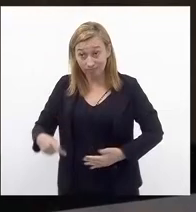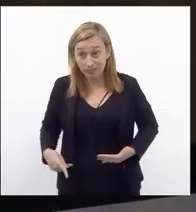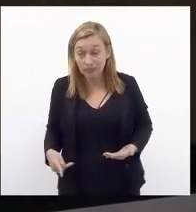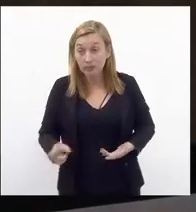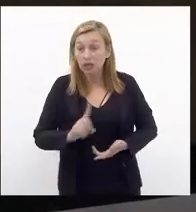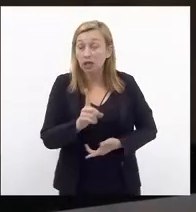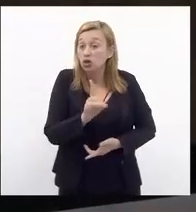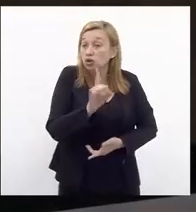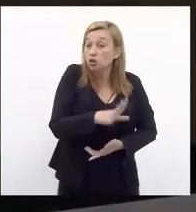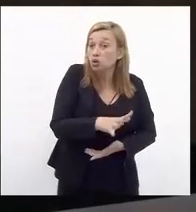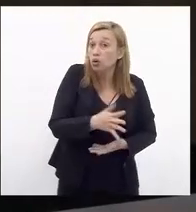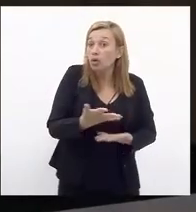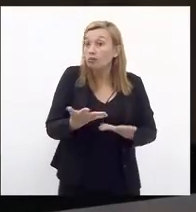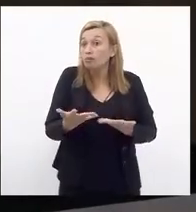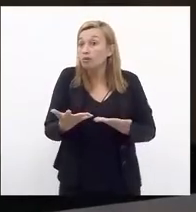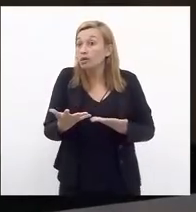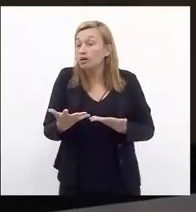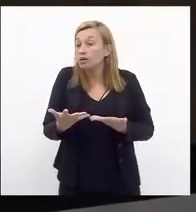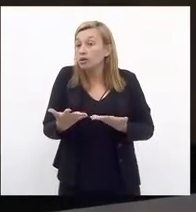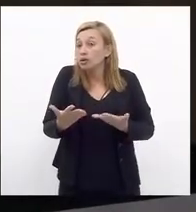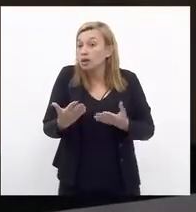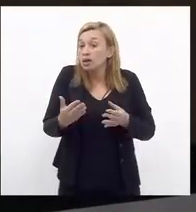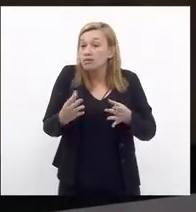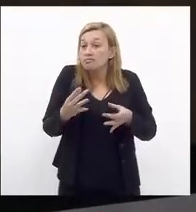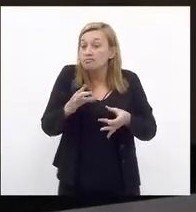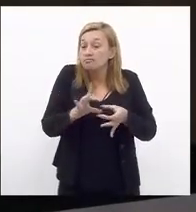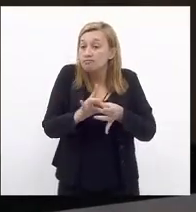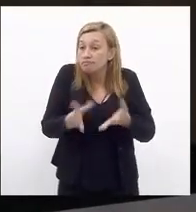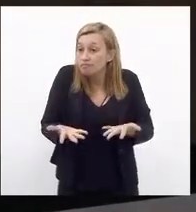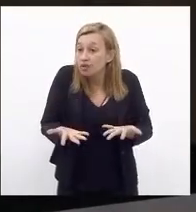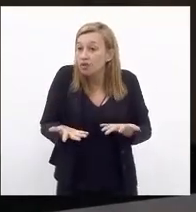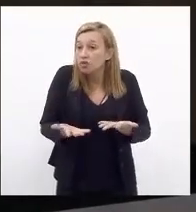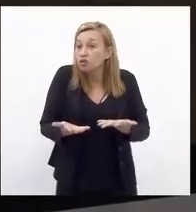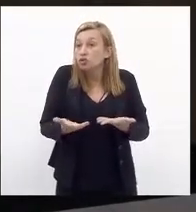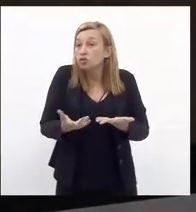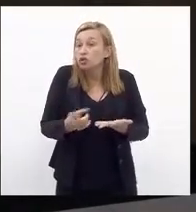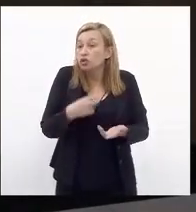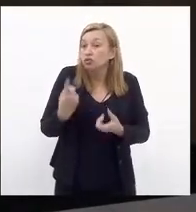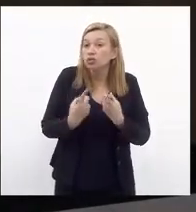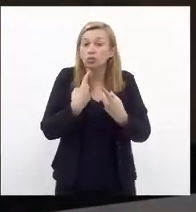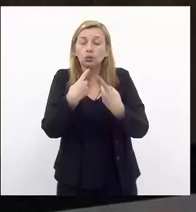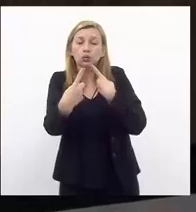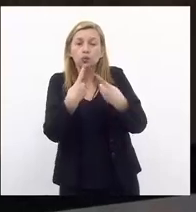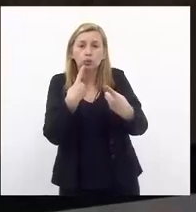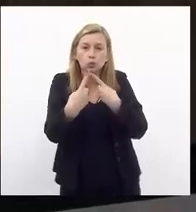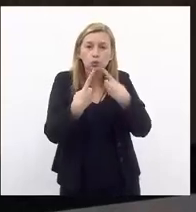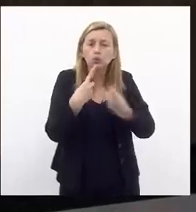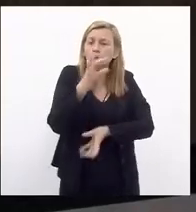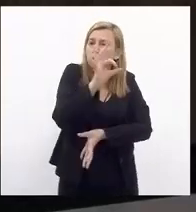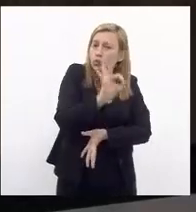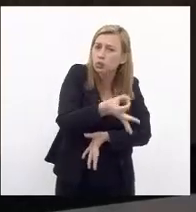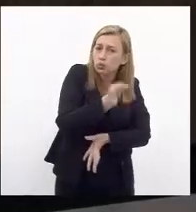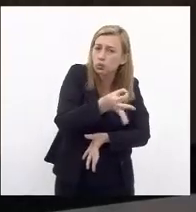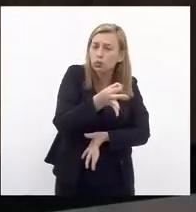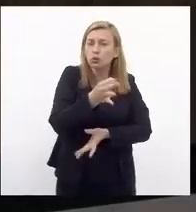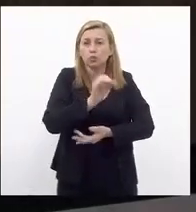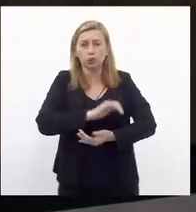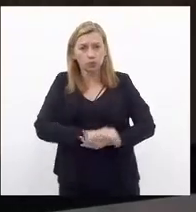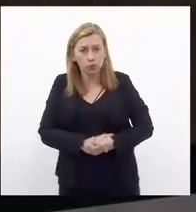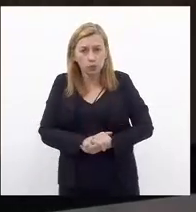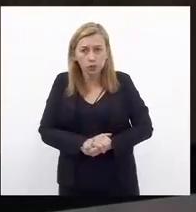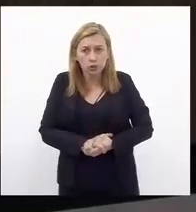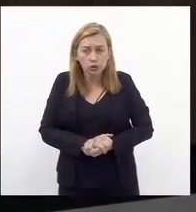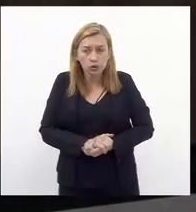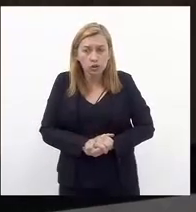e não só pela forma que permitiu com que esse Parlamento promovesse as discussões necessárias e vitais